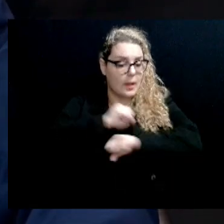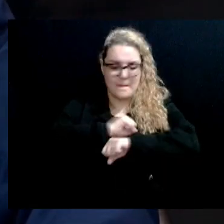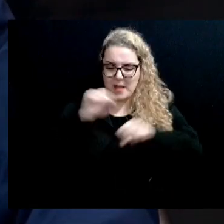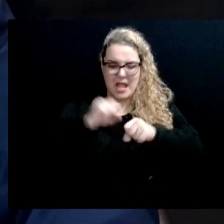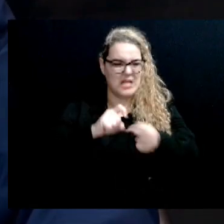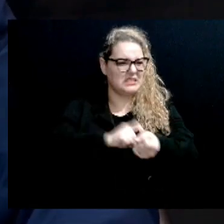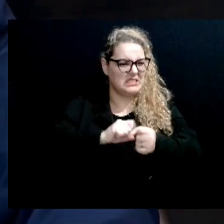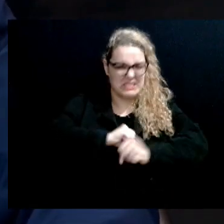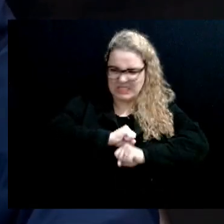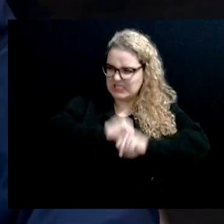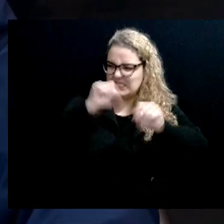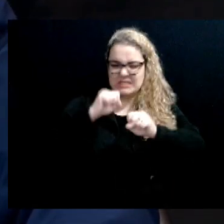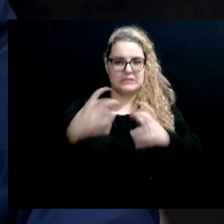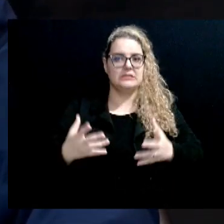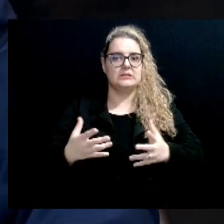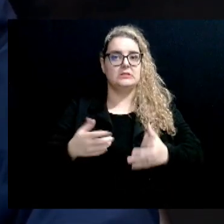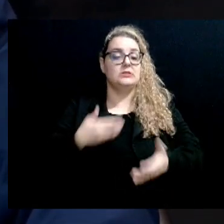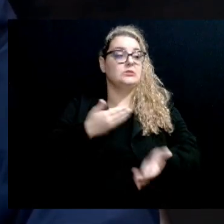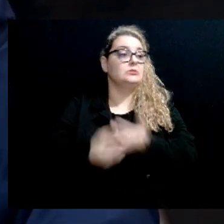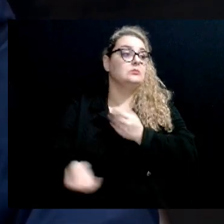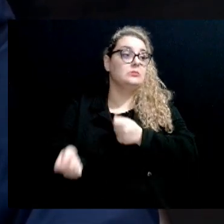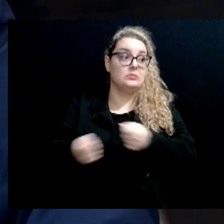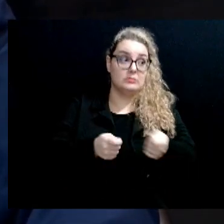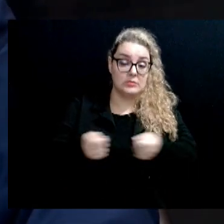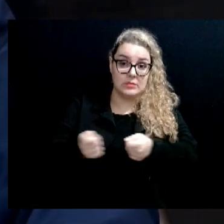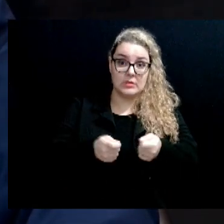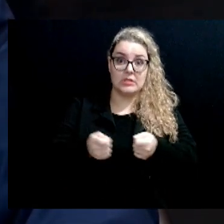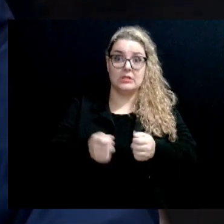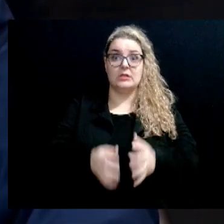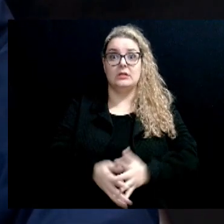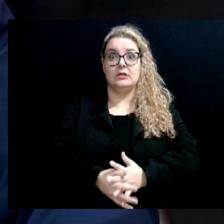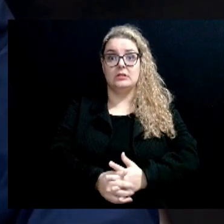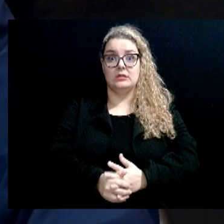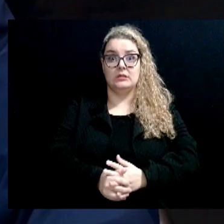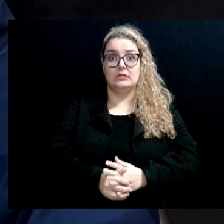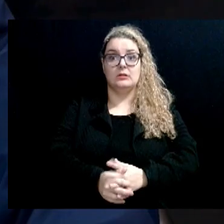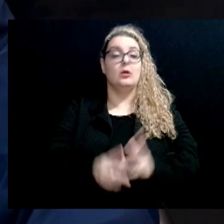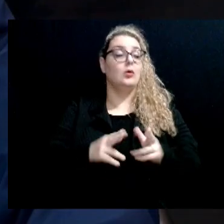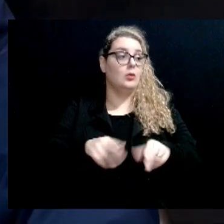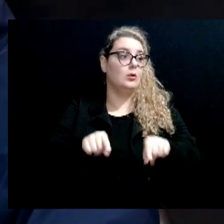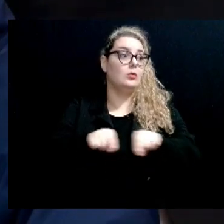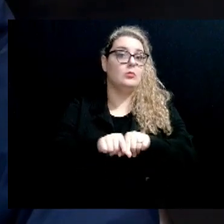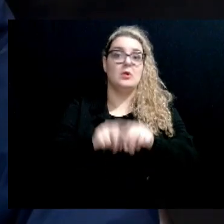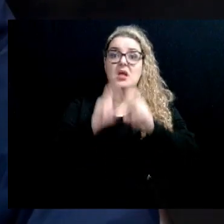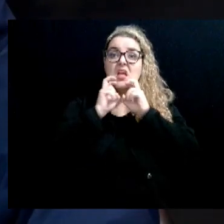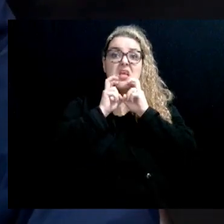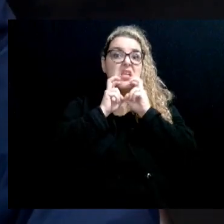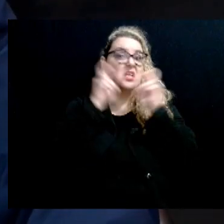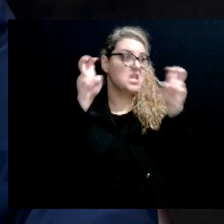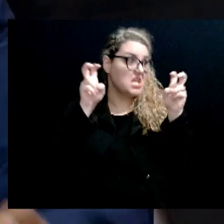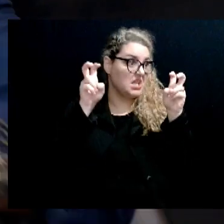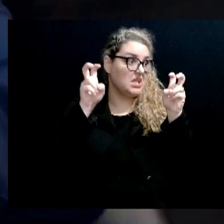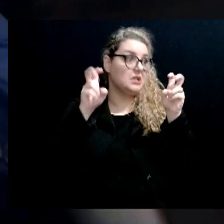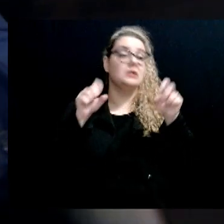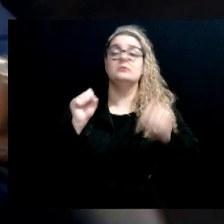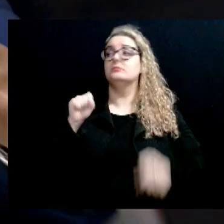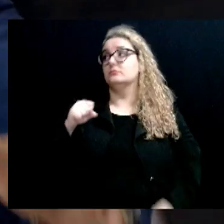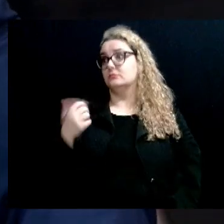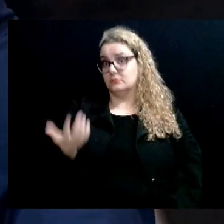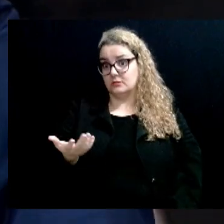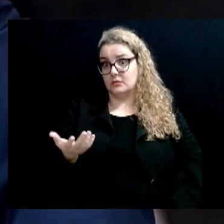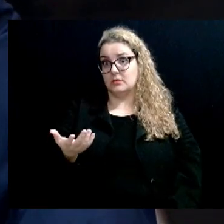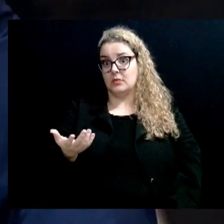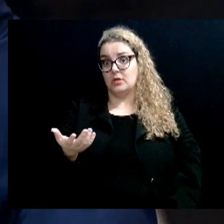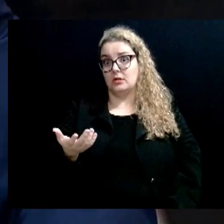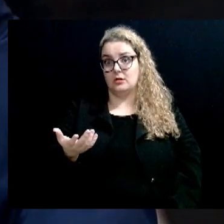de descontrole, como também gritos, não é? Tudo